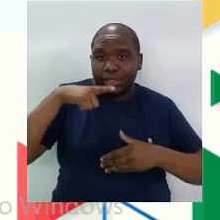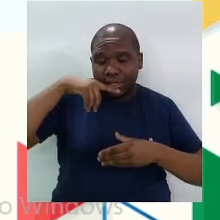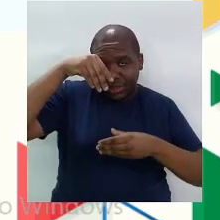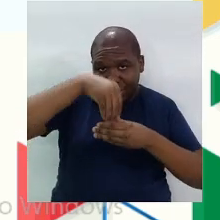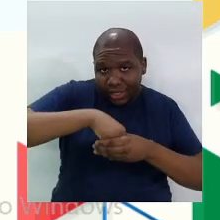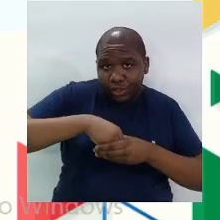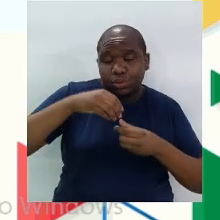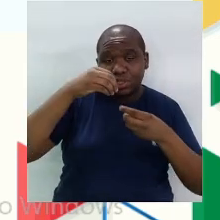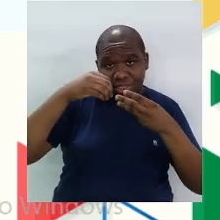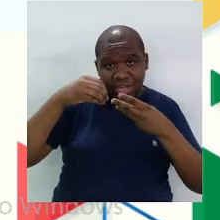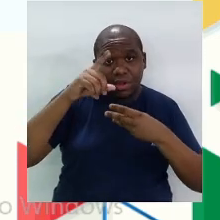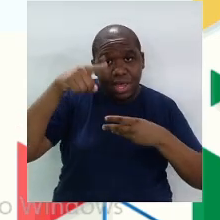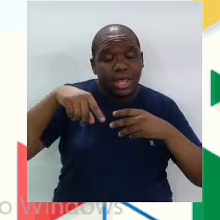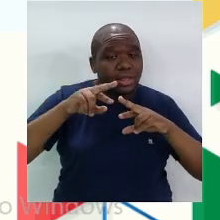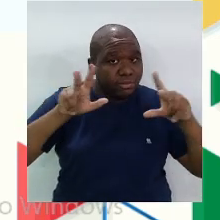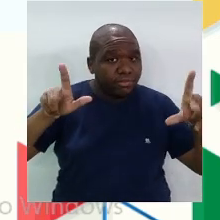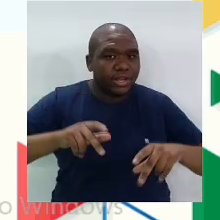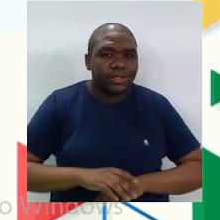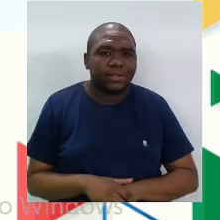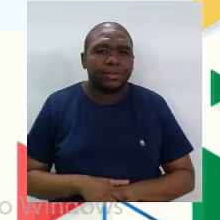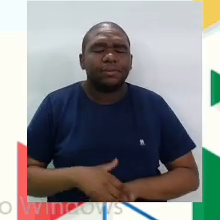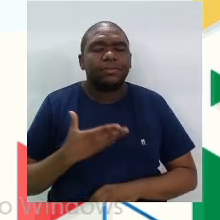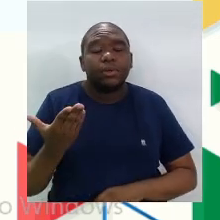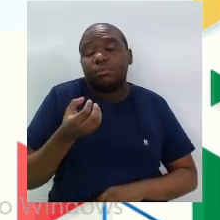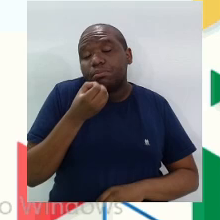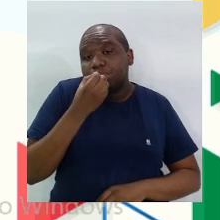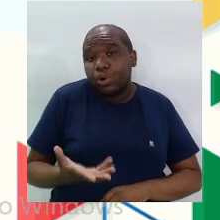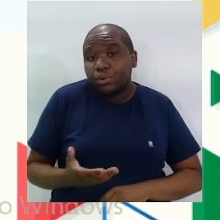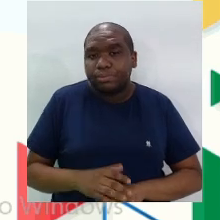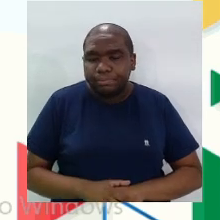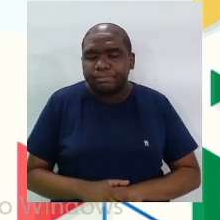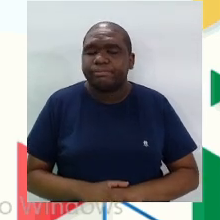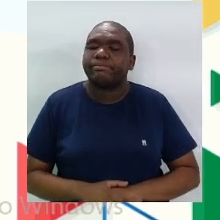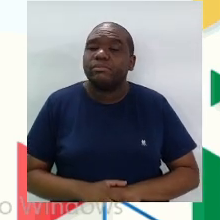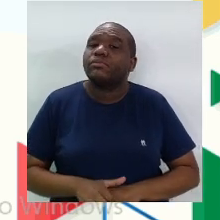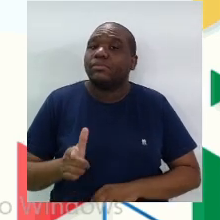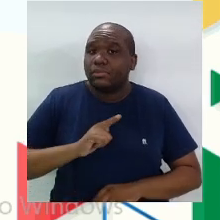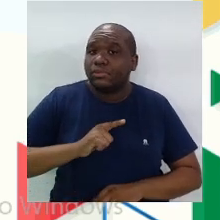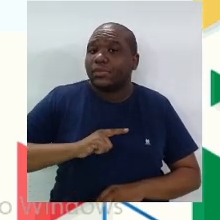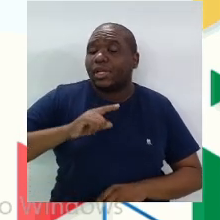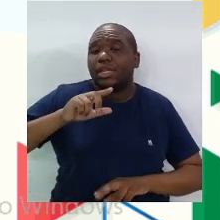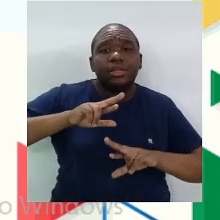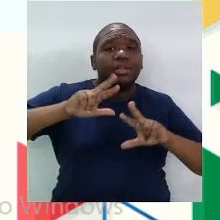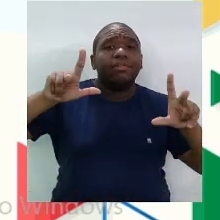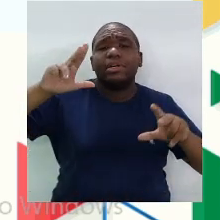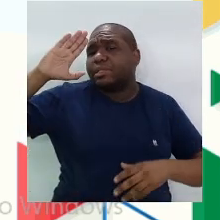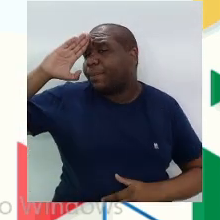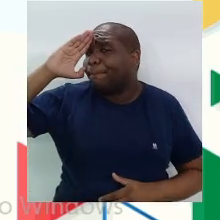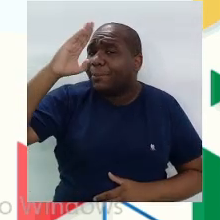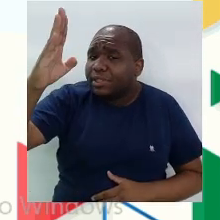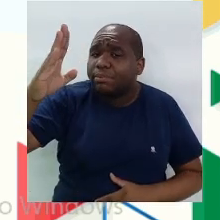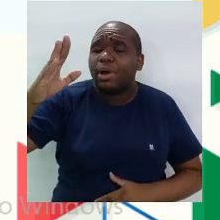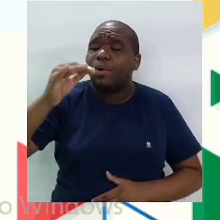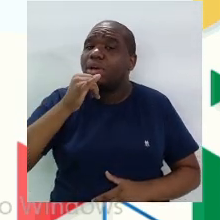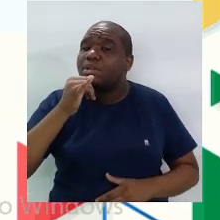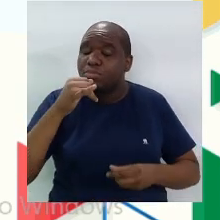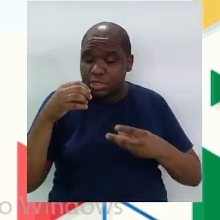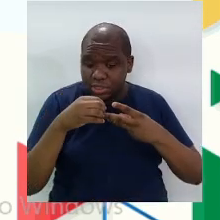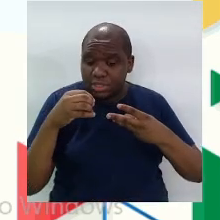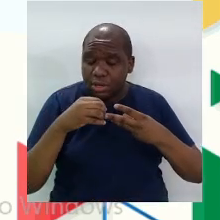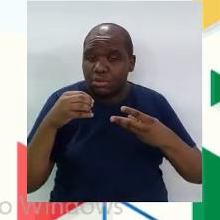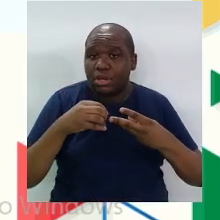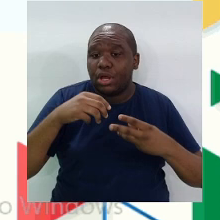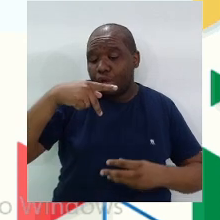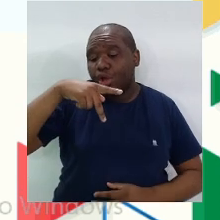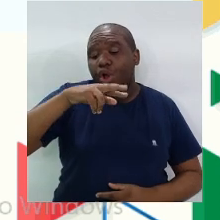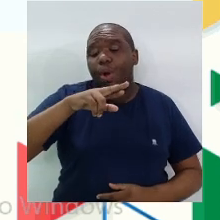são bem diferenciados. Bom, então a principal diferença entre as células procariontes